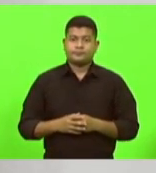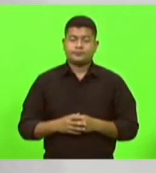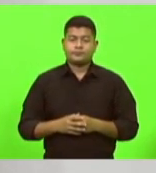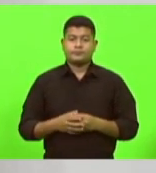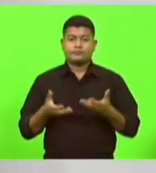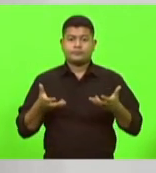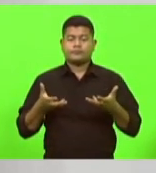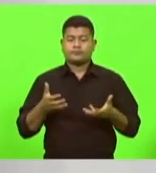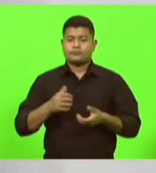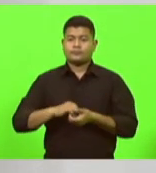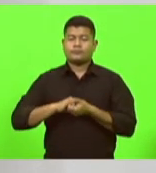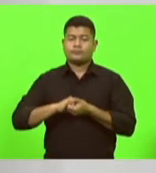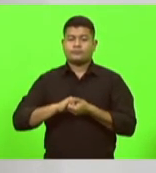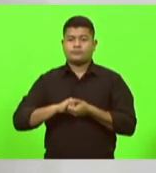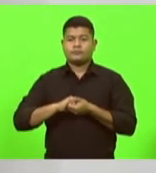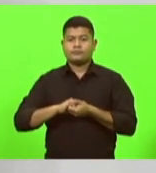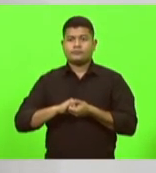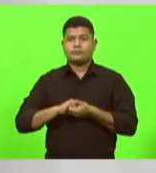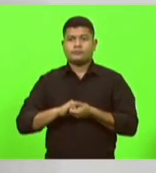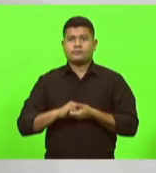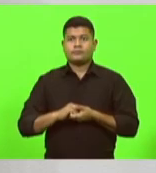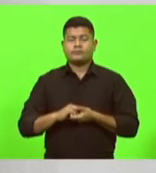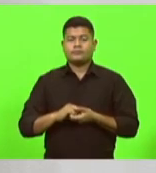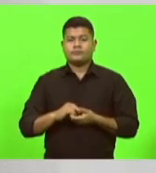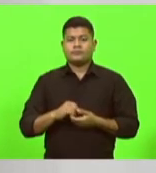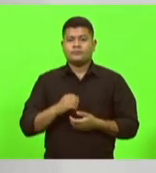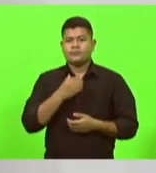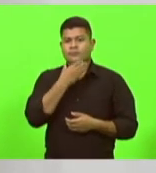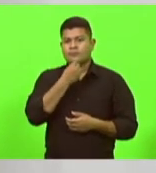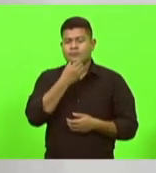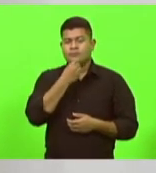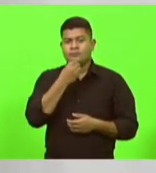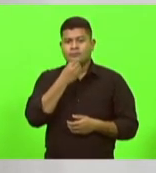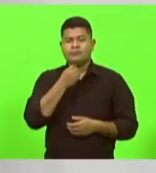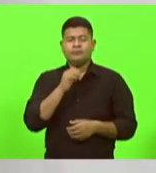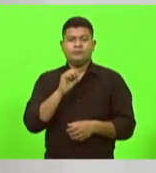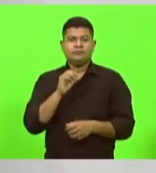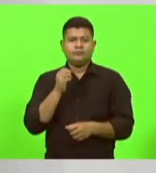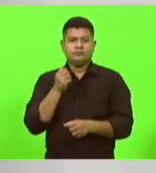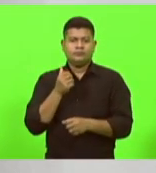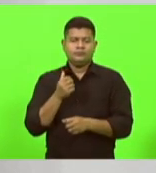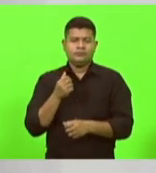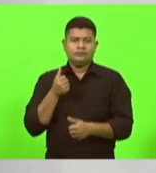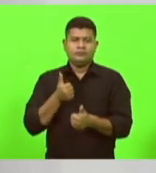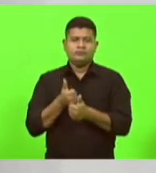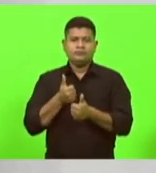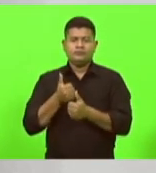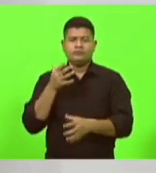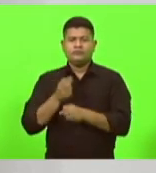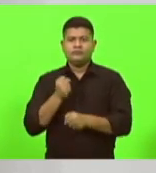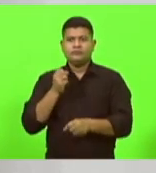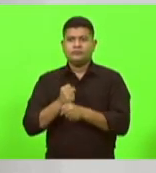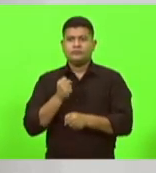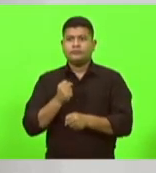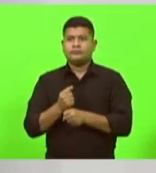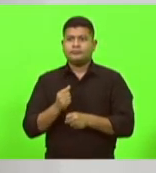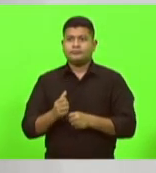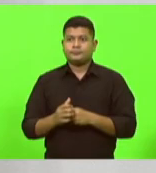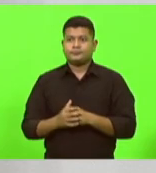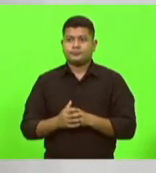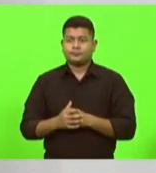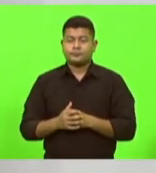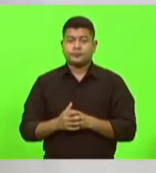cumprimentar o conselheiro do Tribunal de Contas do Estado de Santa Catarina, que também foi nosso deputado